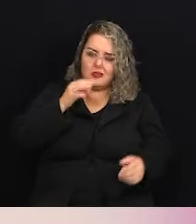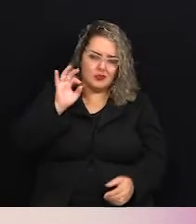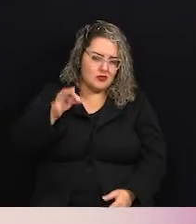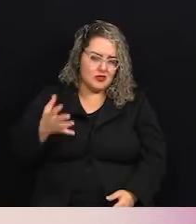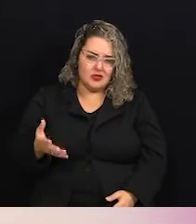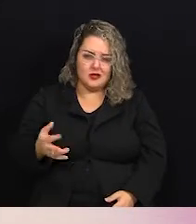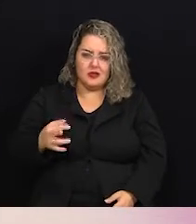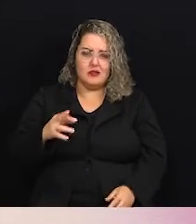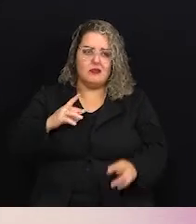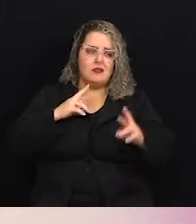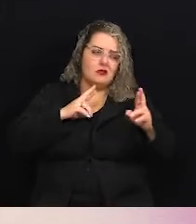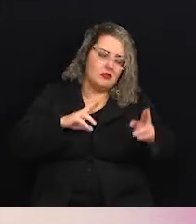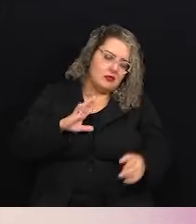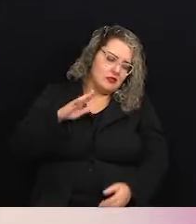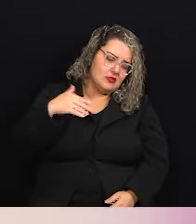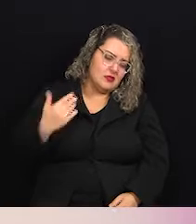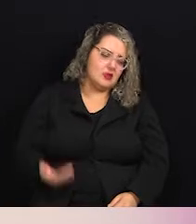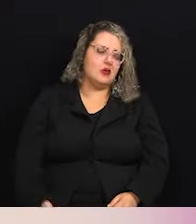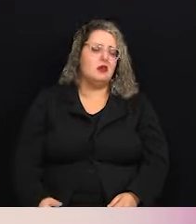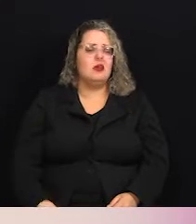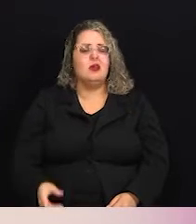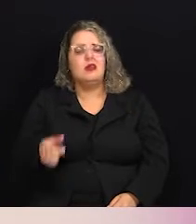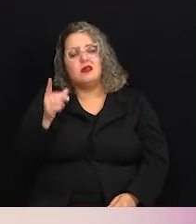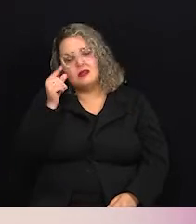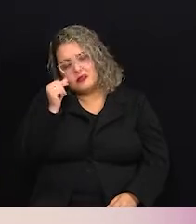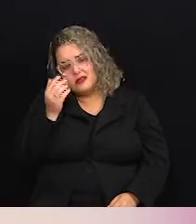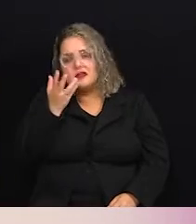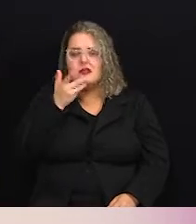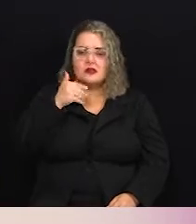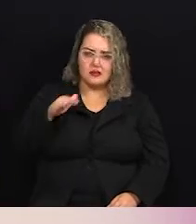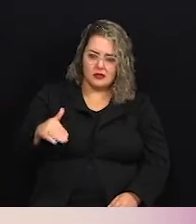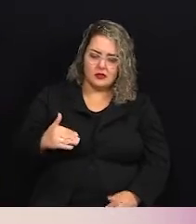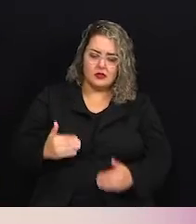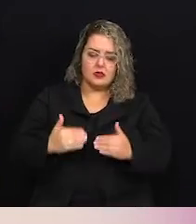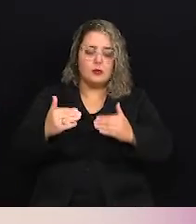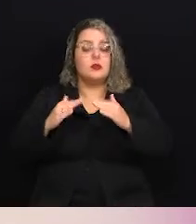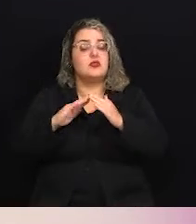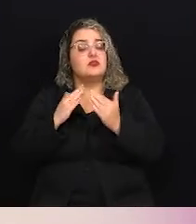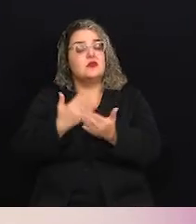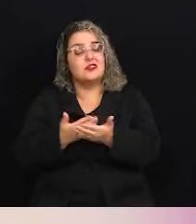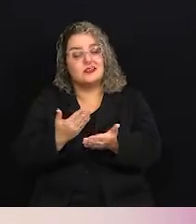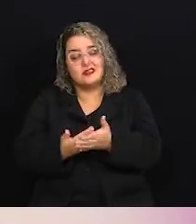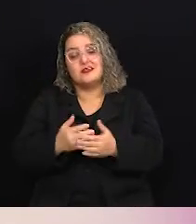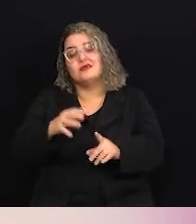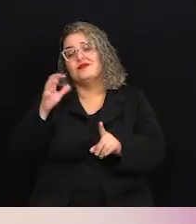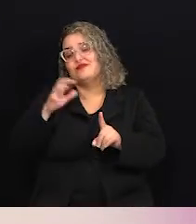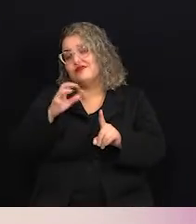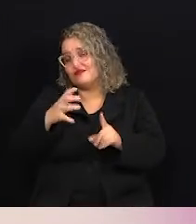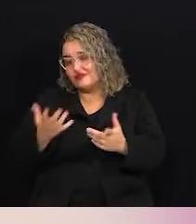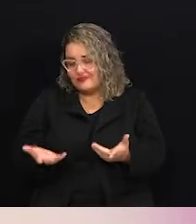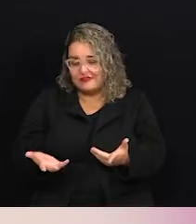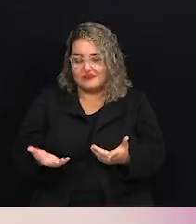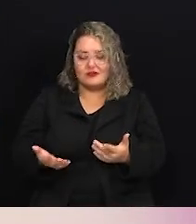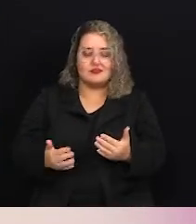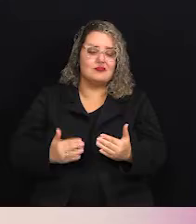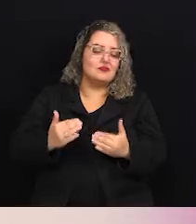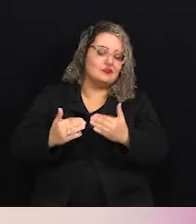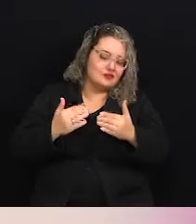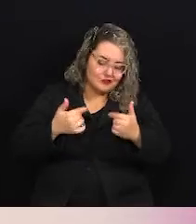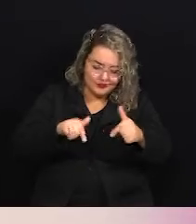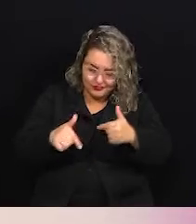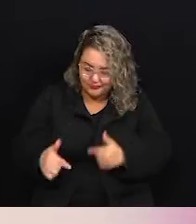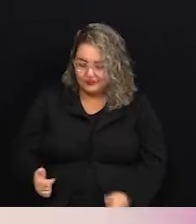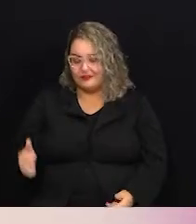direito, fica com sono no dia seguinte, isso é muito comum em crianças. Às vezes o rendimento escolar da criança é muito afetado, o rendimento